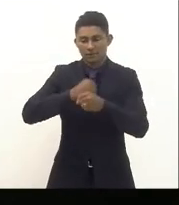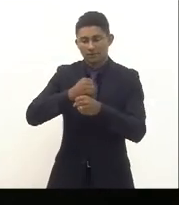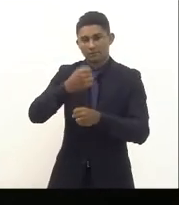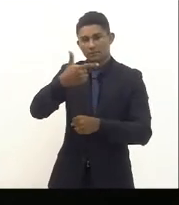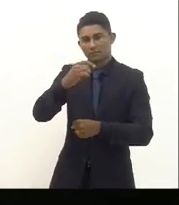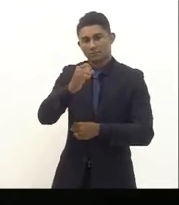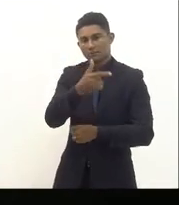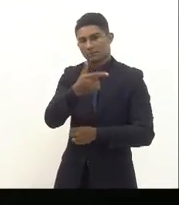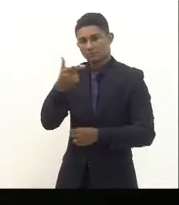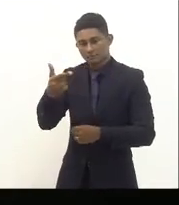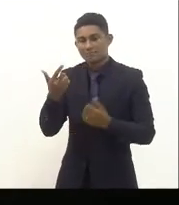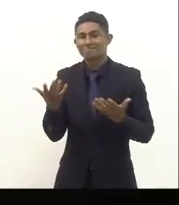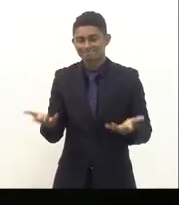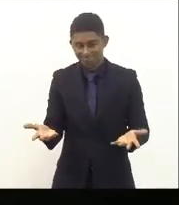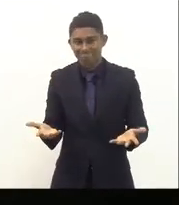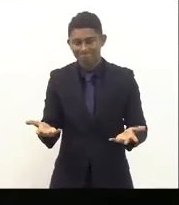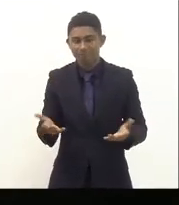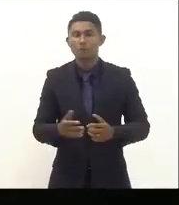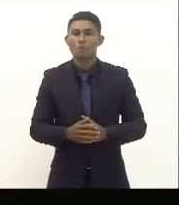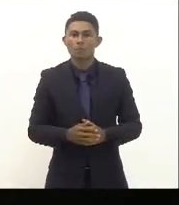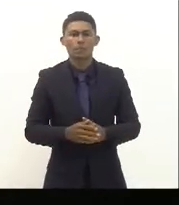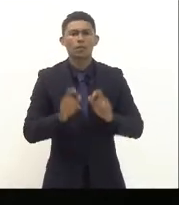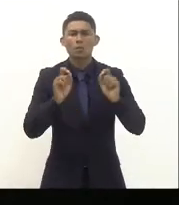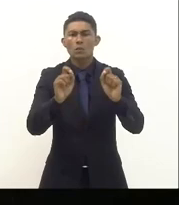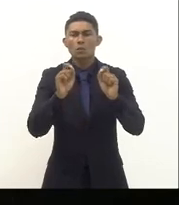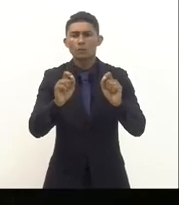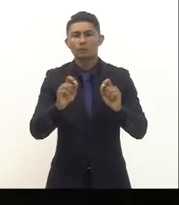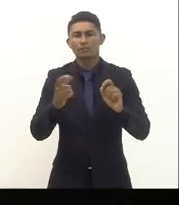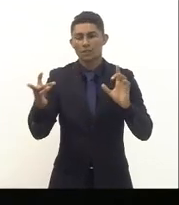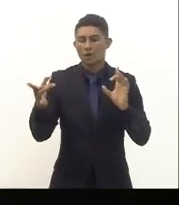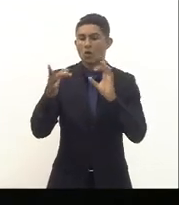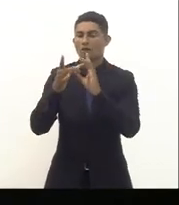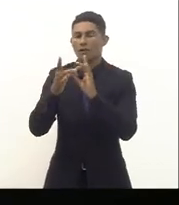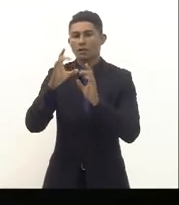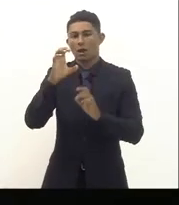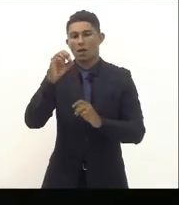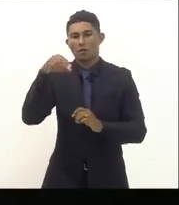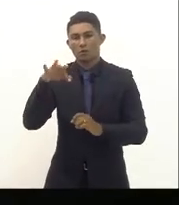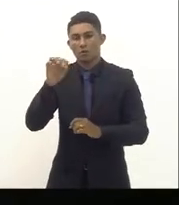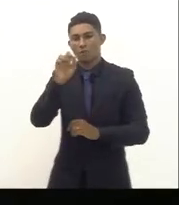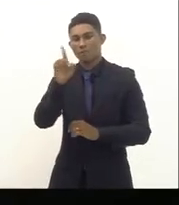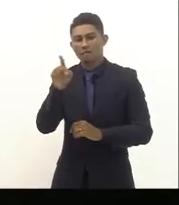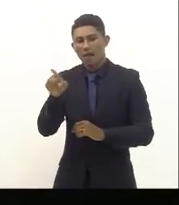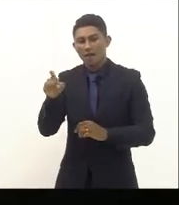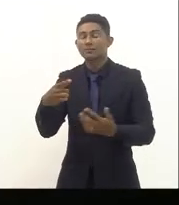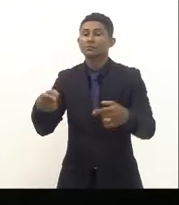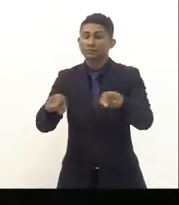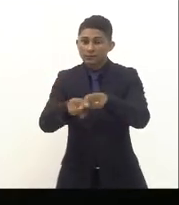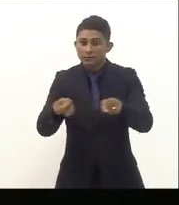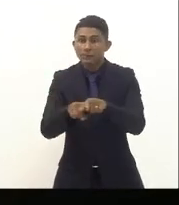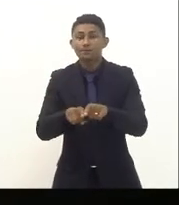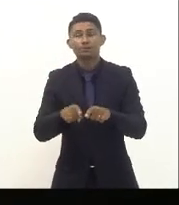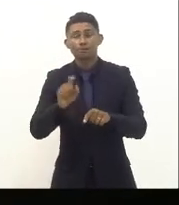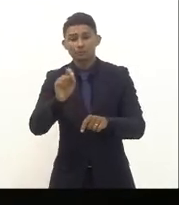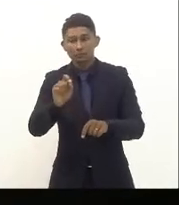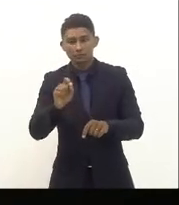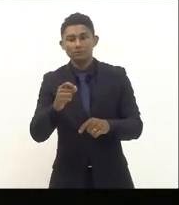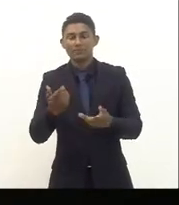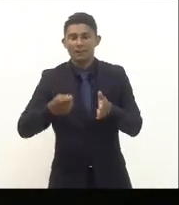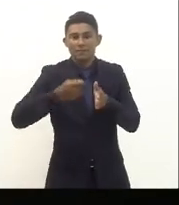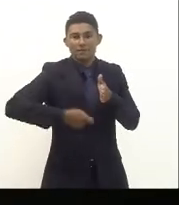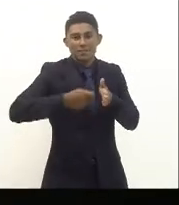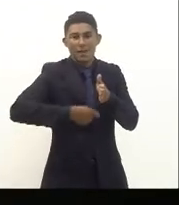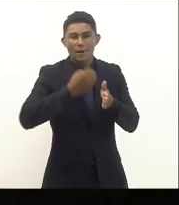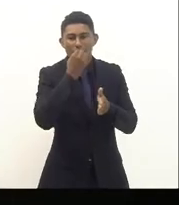5932/2022 internalizando o convênio confaz e restituindo o benefício